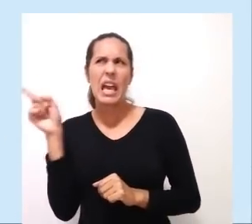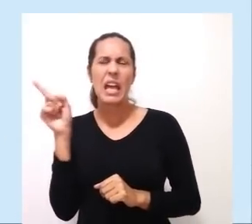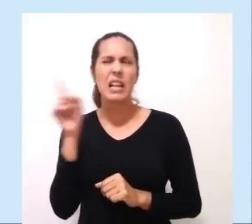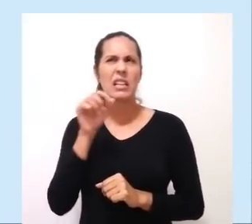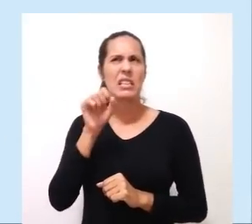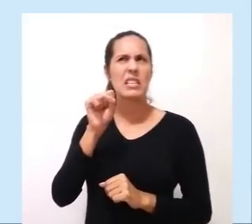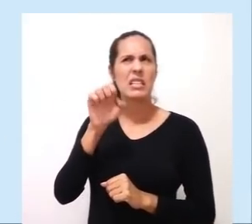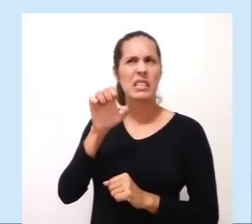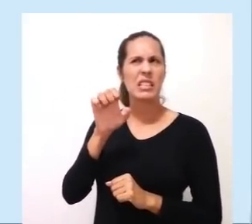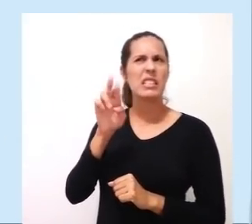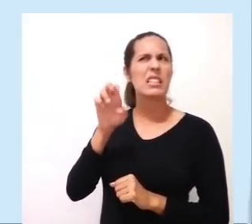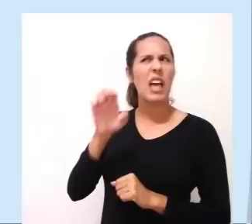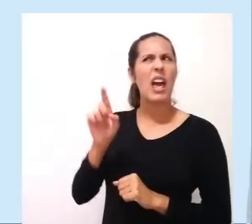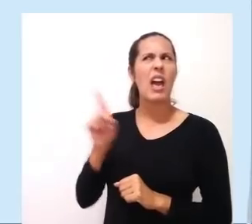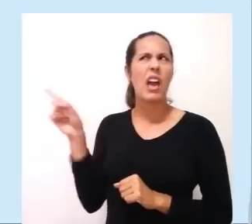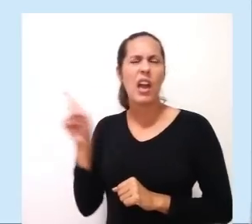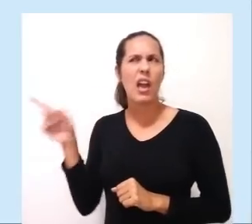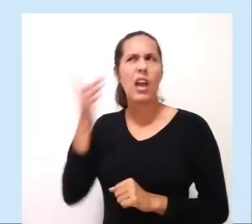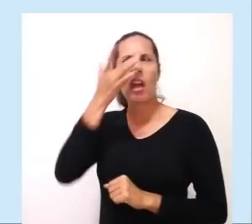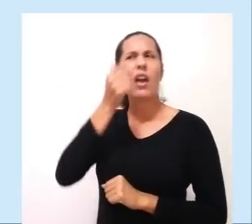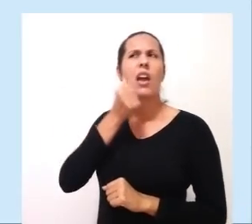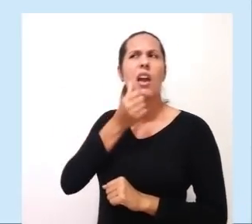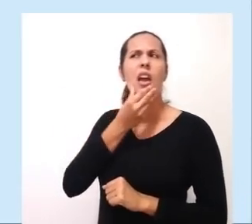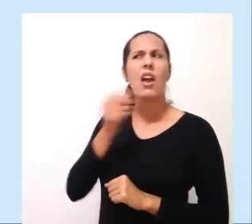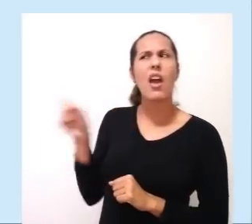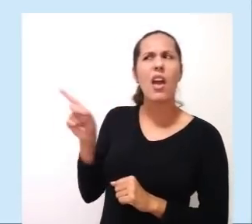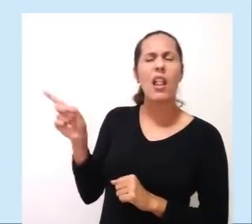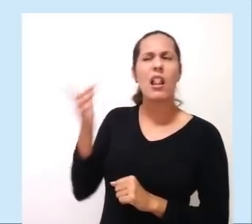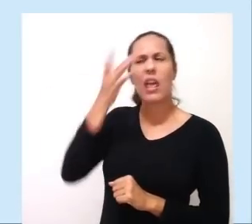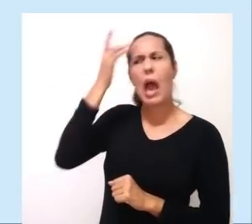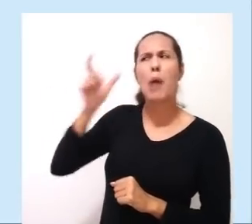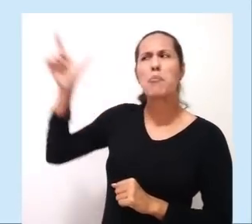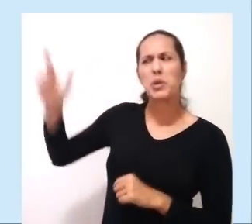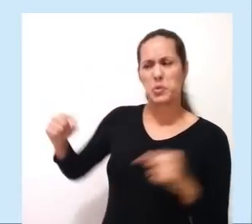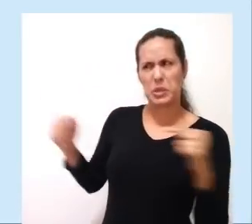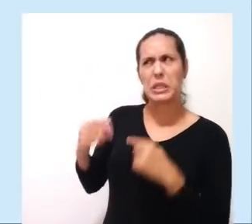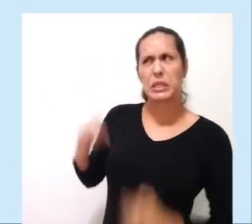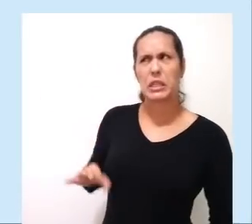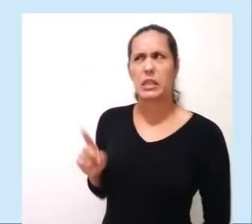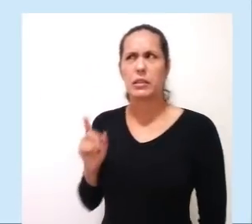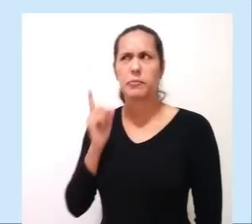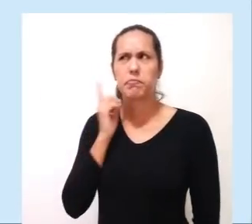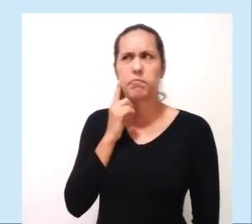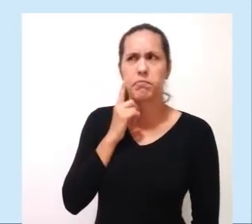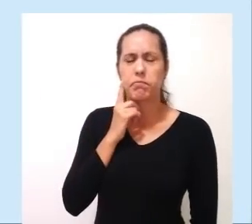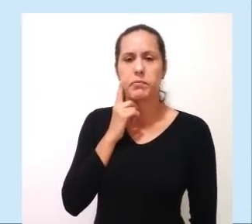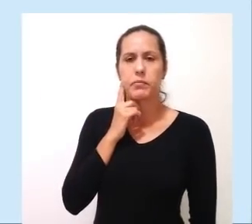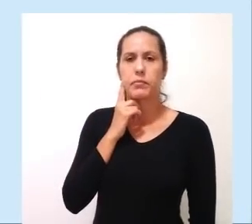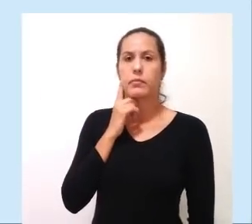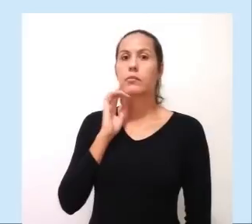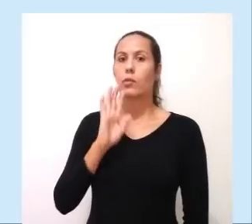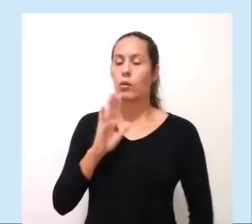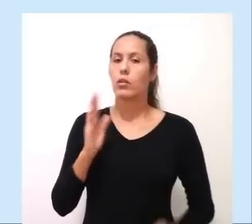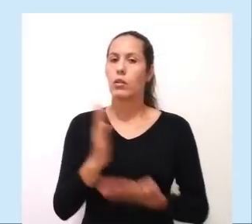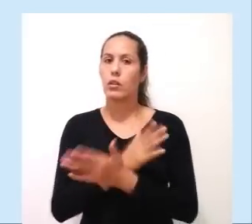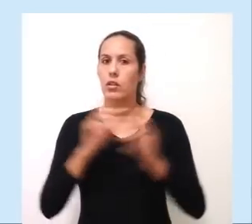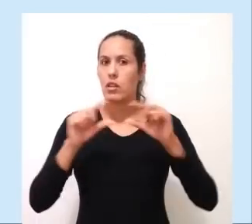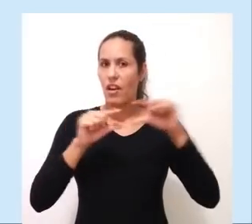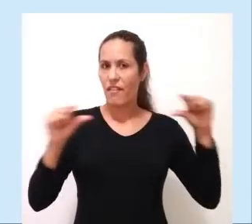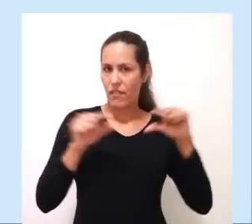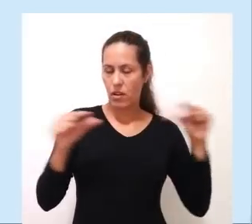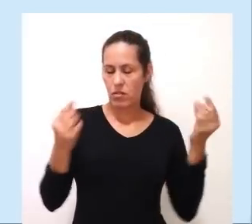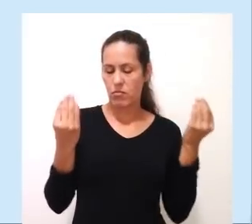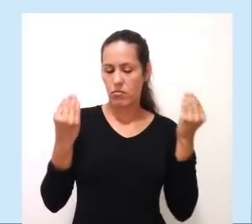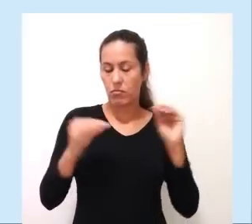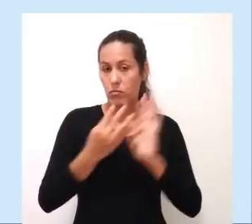certa em uma notícia? Será ele a pessoa certa? Então é importante observar que até o tempo no futuro, certo? Dentro de